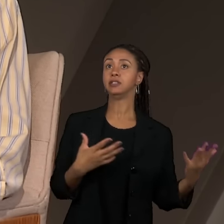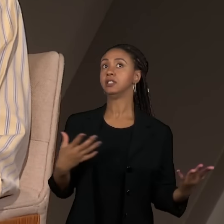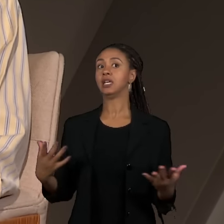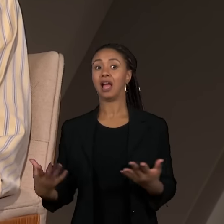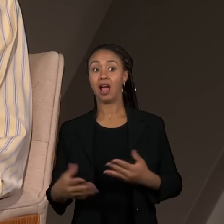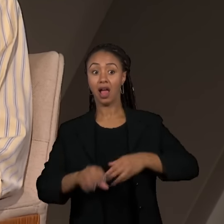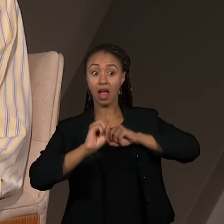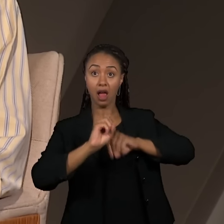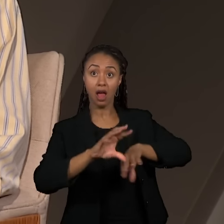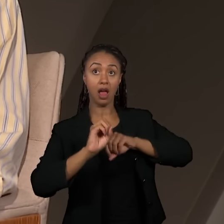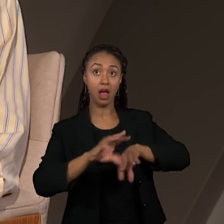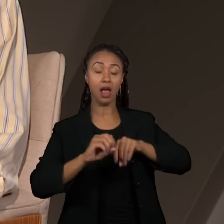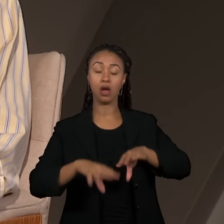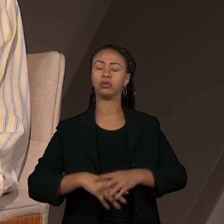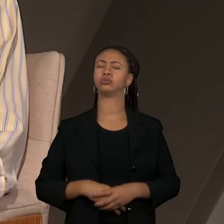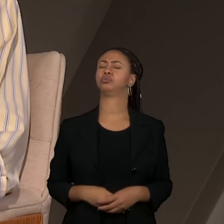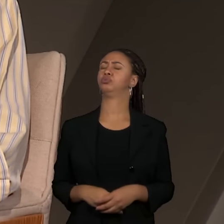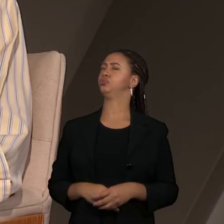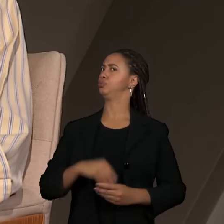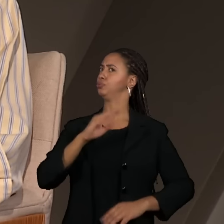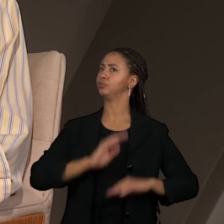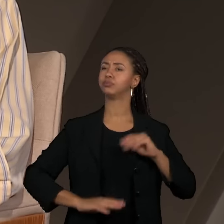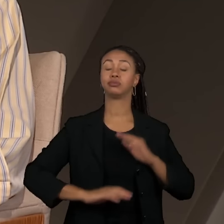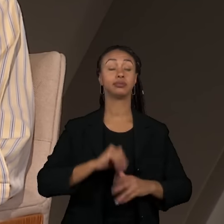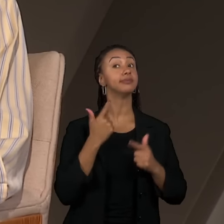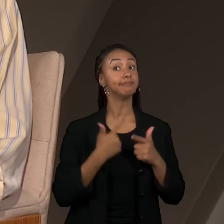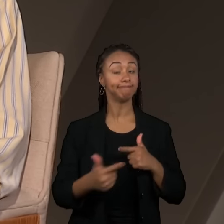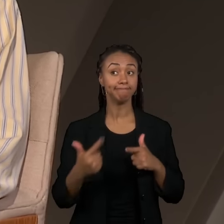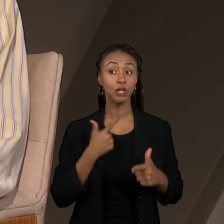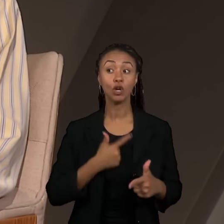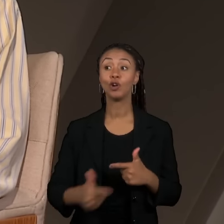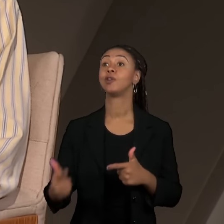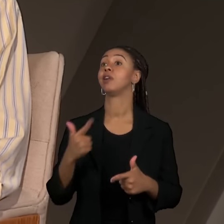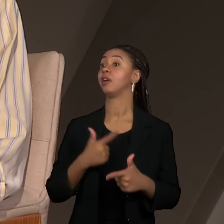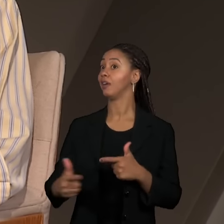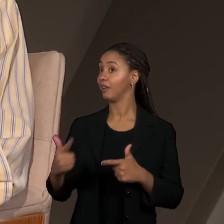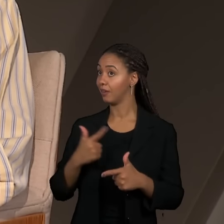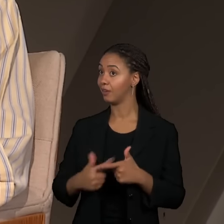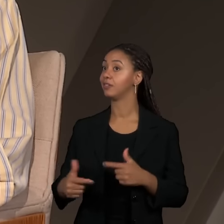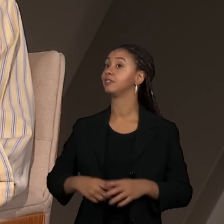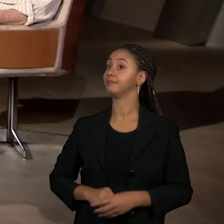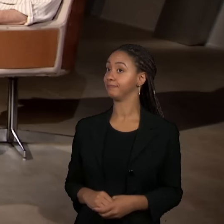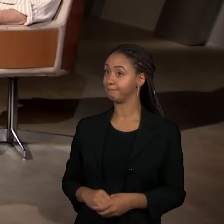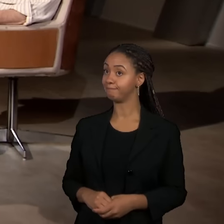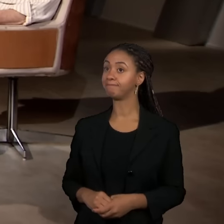é é um grande grande grande problema né para esse